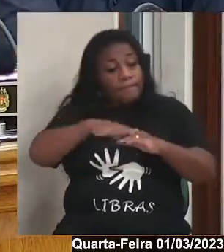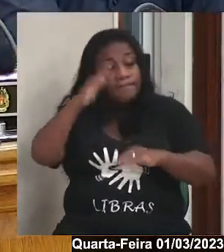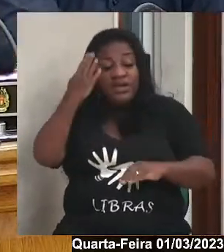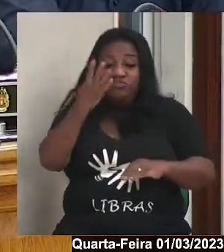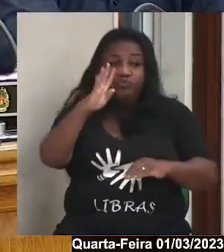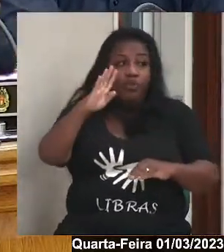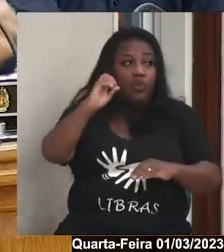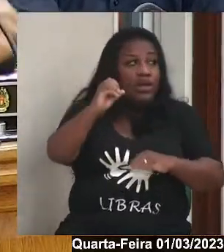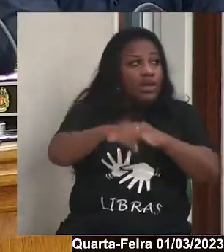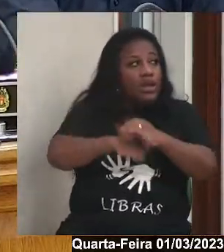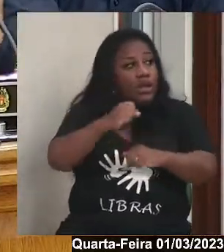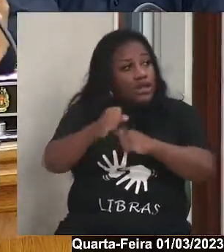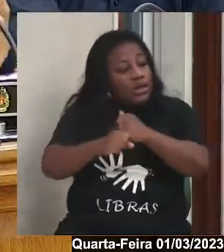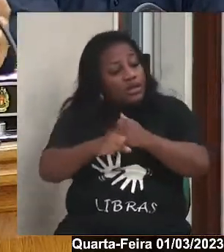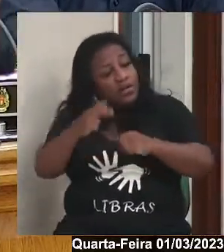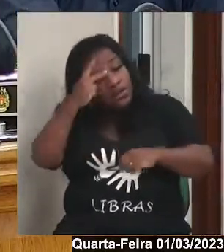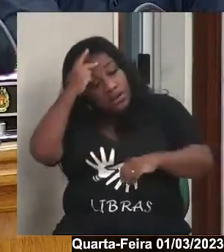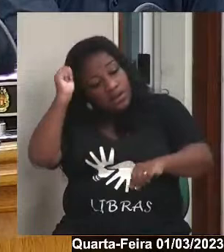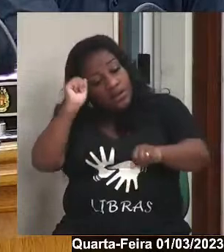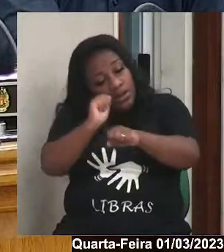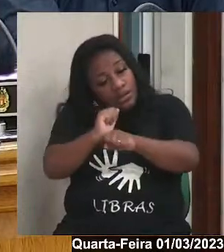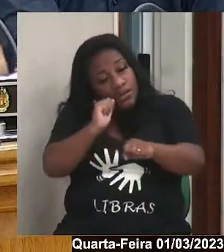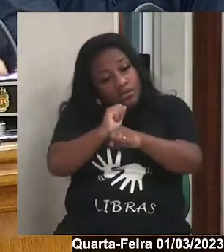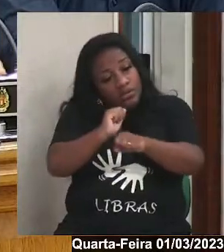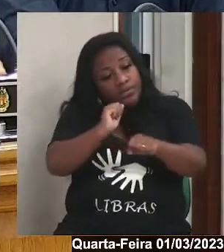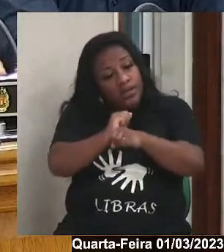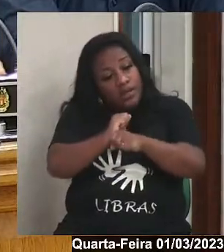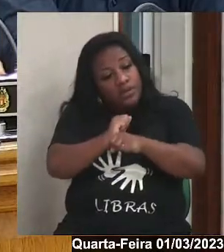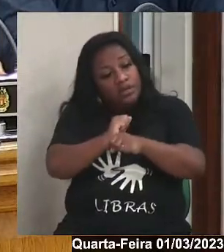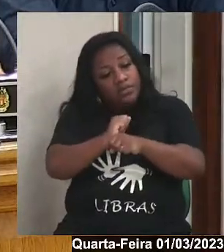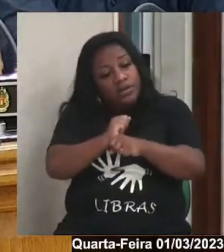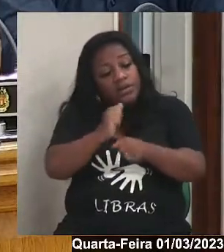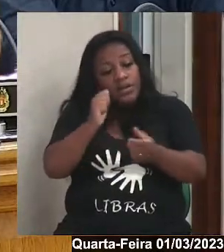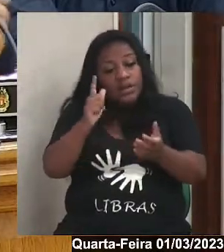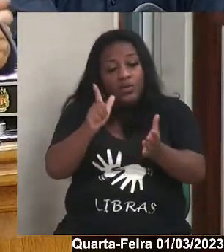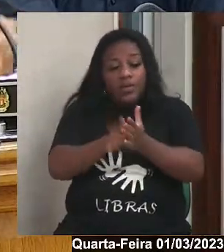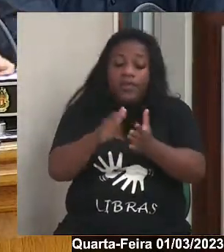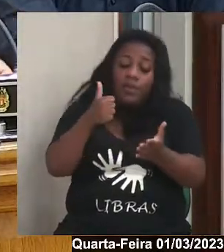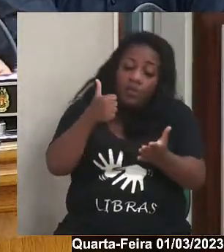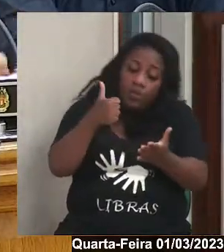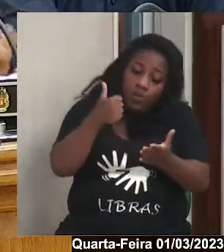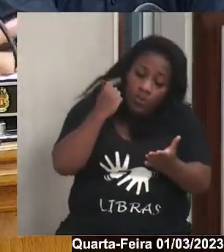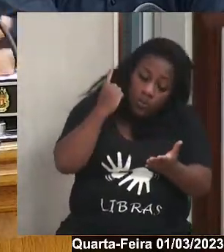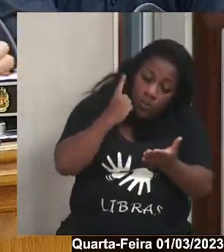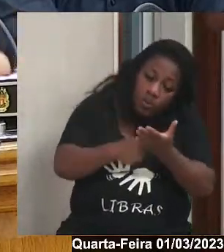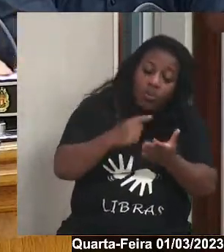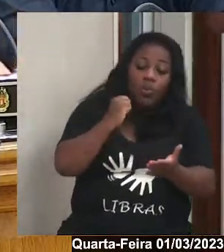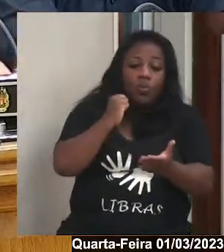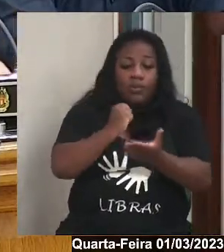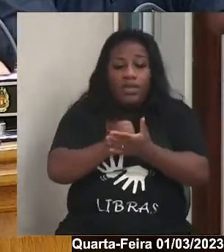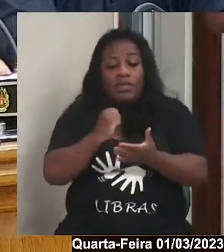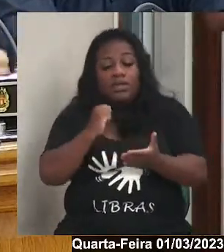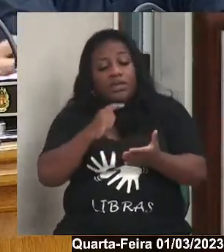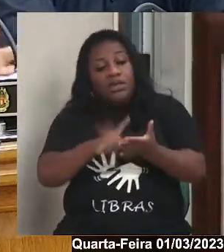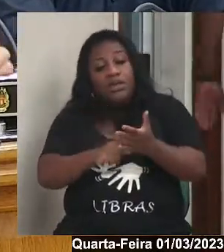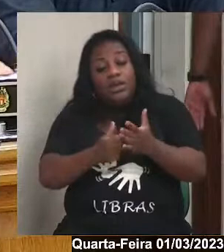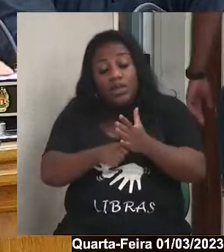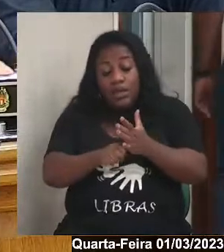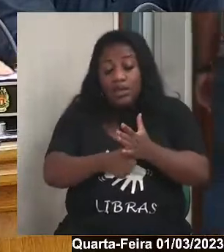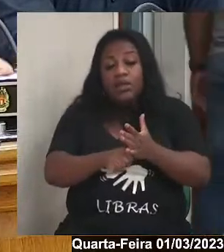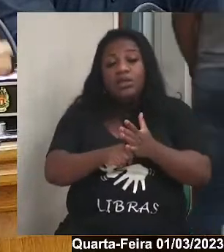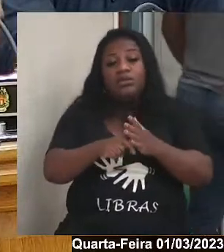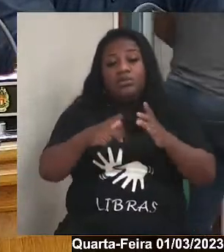de 40 anos vi pessoal lá esperando, sonhando com essa escritura de terreno, para valorizar, né, a seu imóvel, né. Então eu